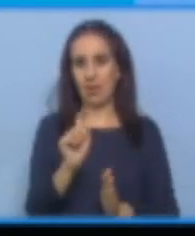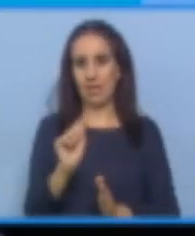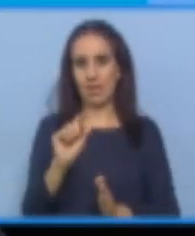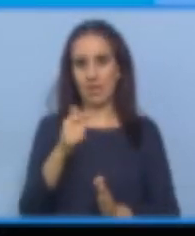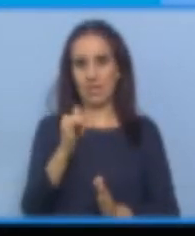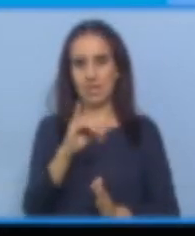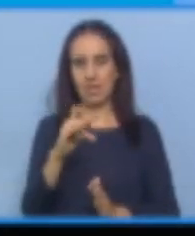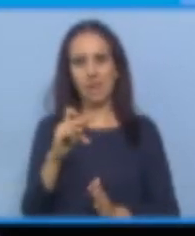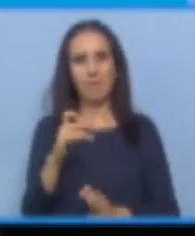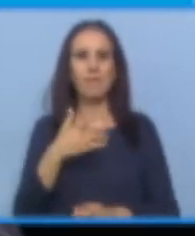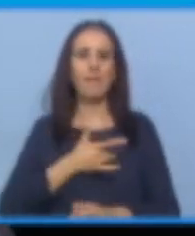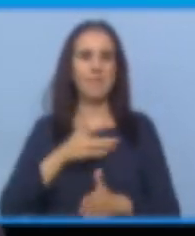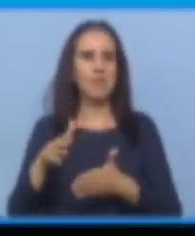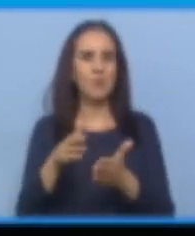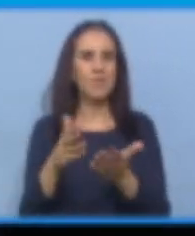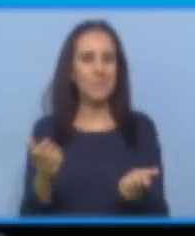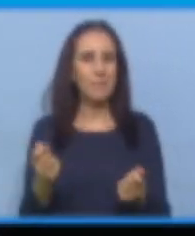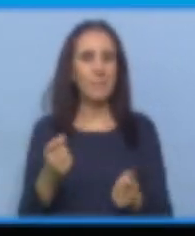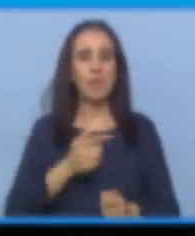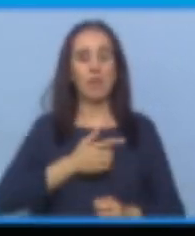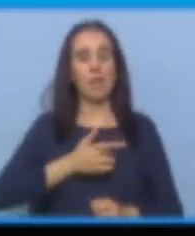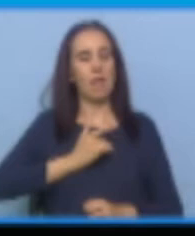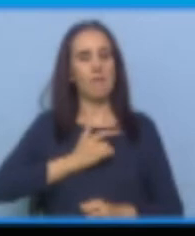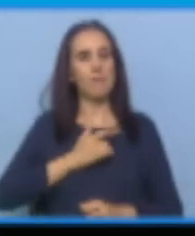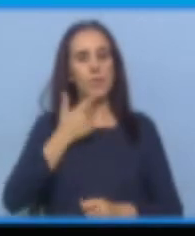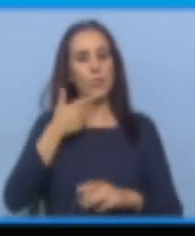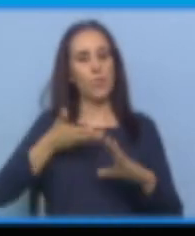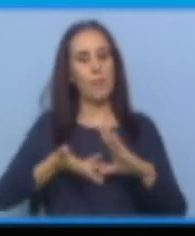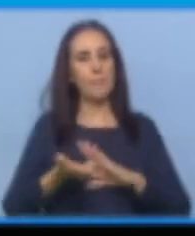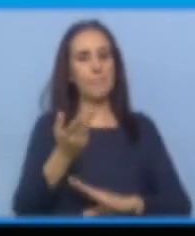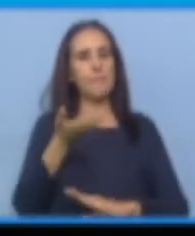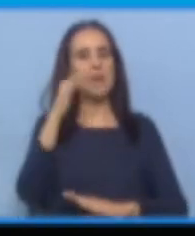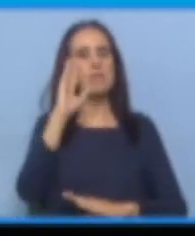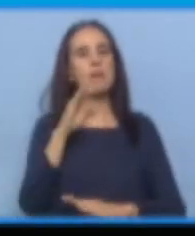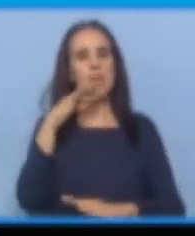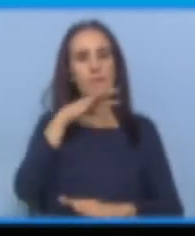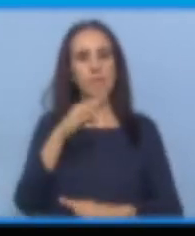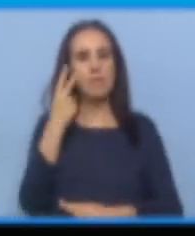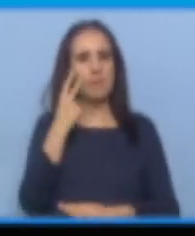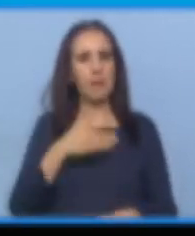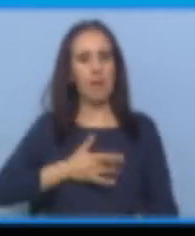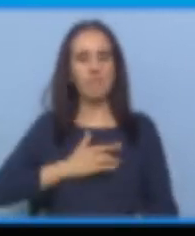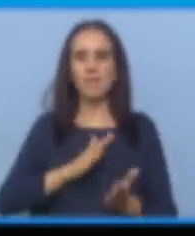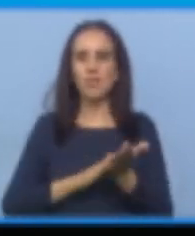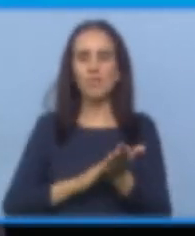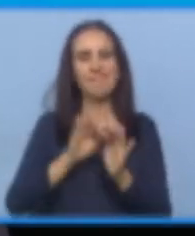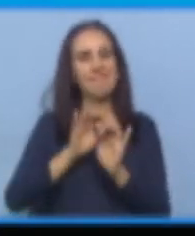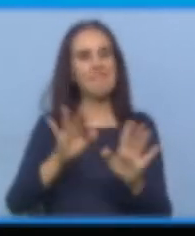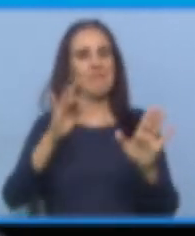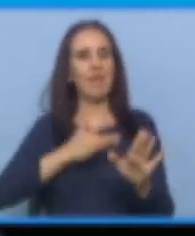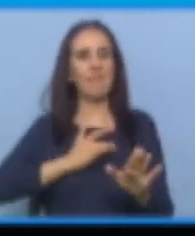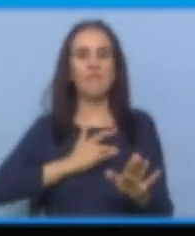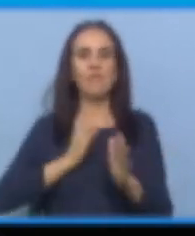um caminho para o amor, né? Portanto, o aprofundamento do amor, de modo que a família viva o amor, testemunhe o amor, irradie o amor e seja